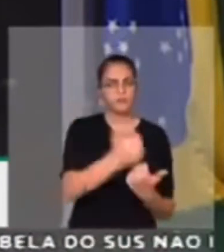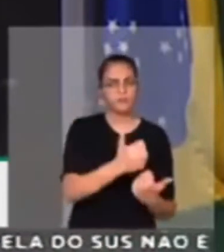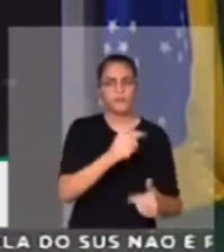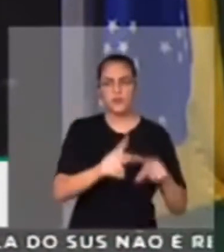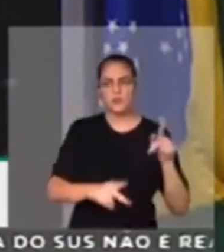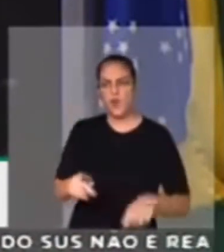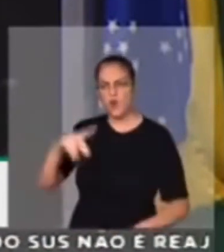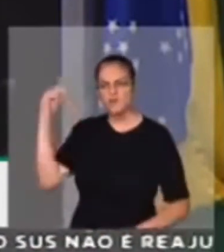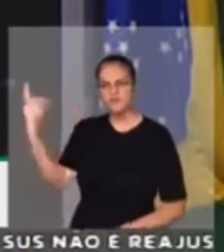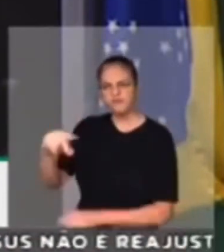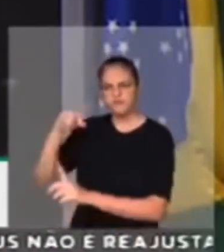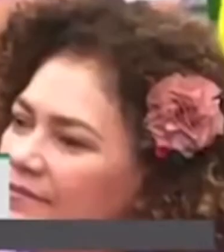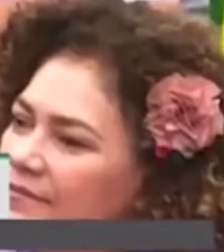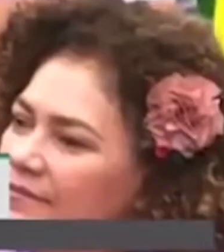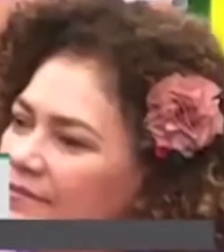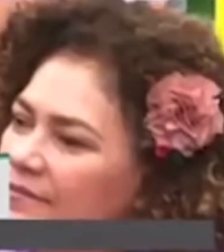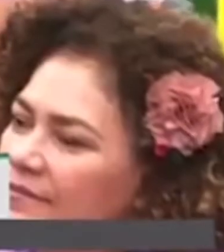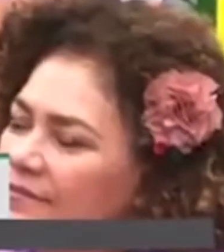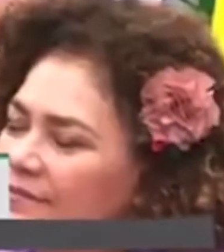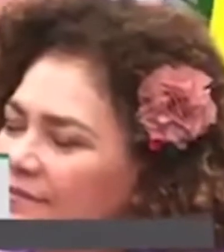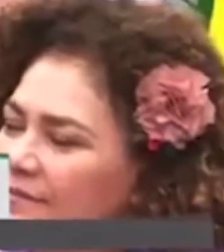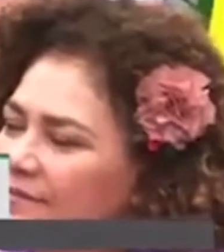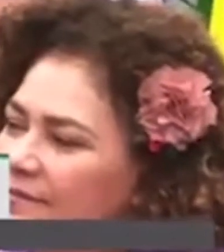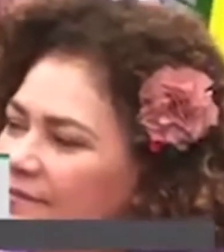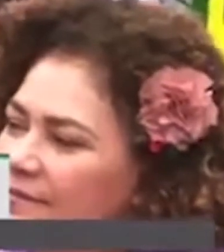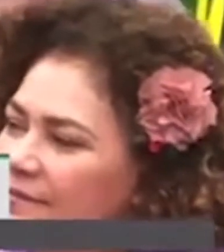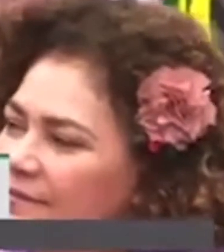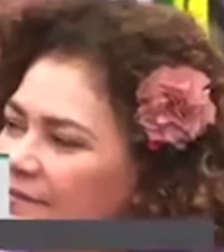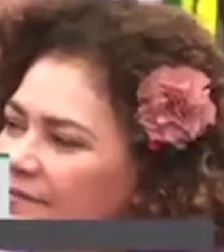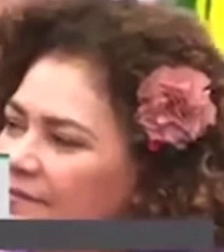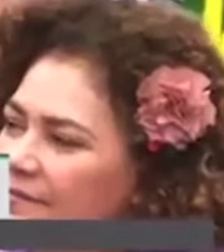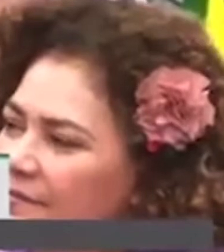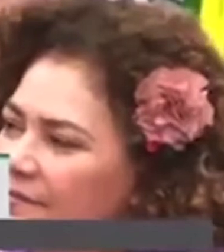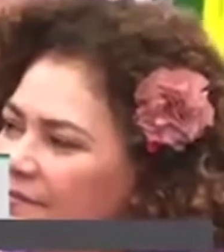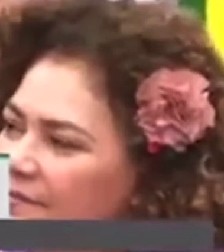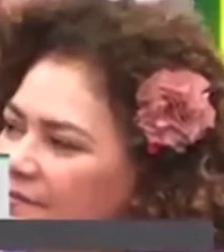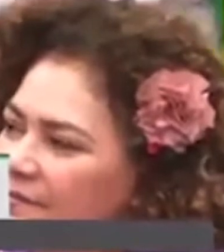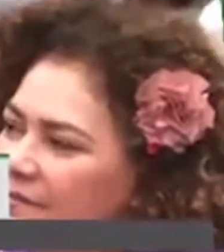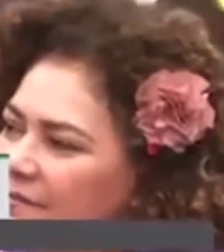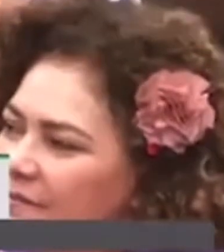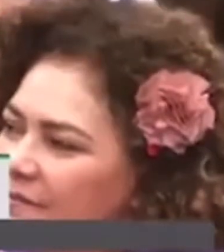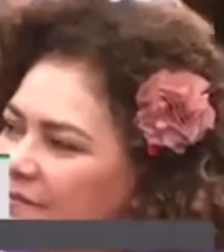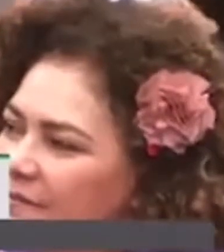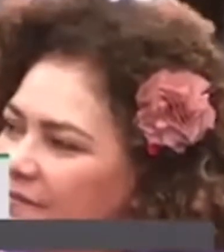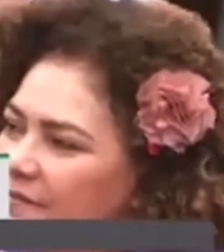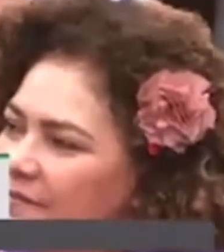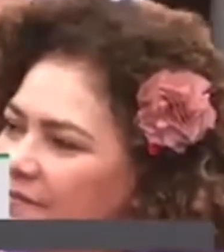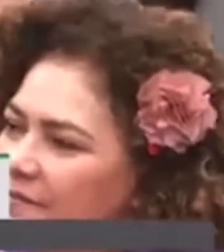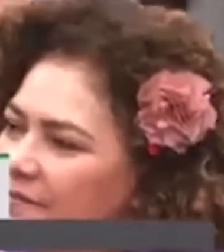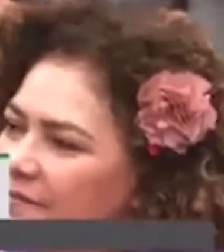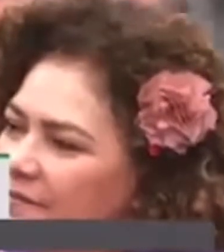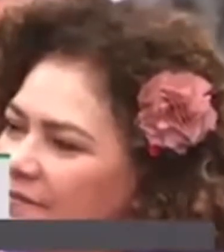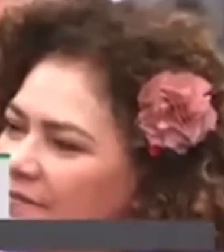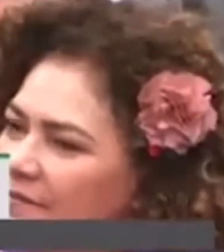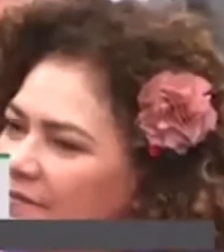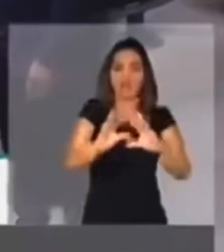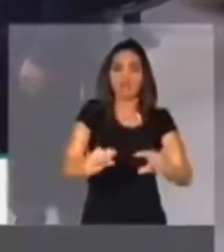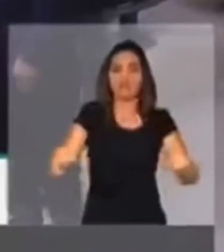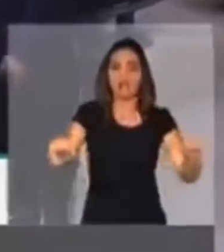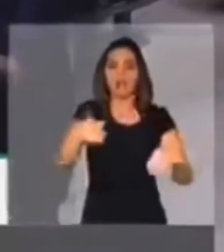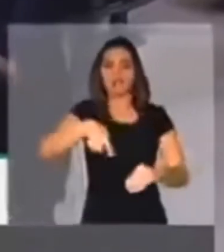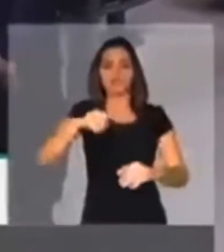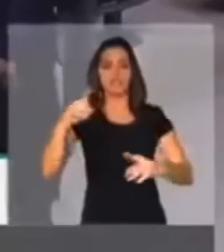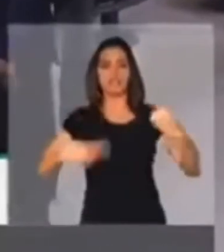ordinário, excomungado, ladrão. Sérgio Moro, neste momento entrego o troféu da Champions League ao